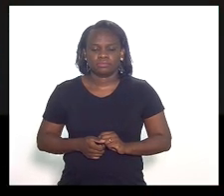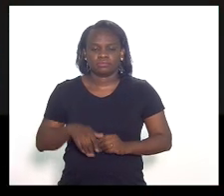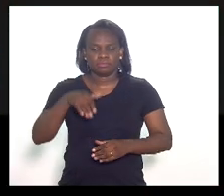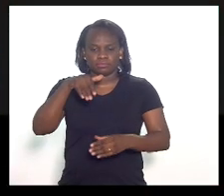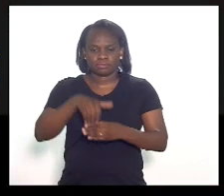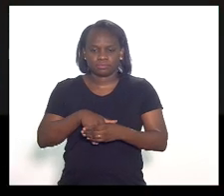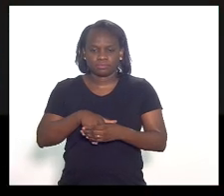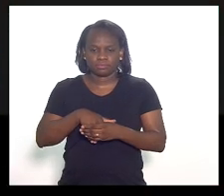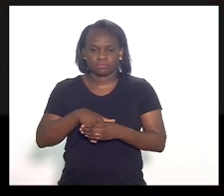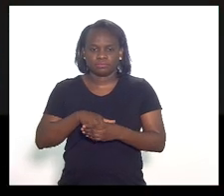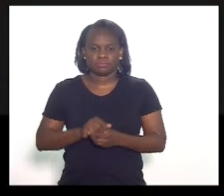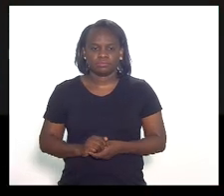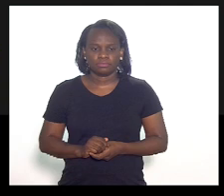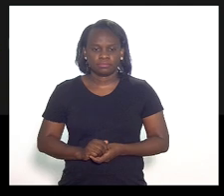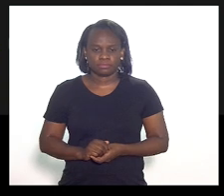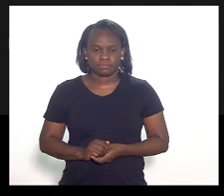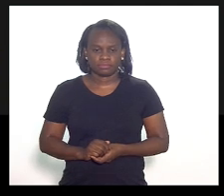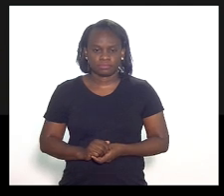Em votação.